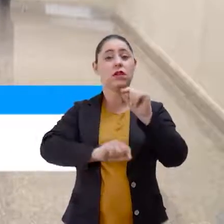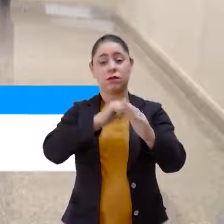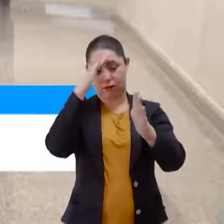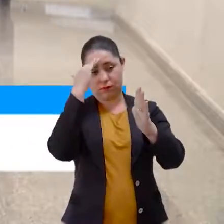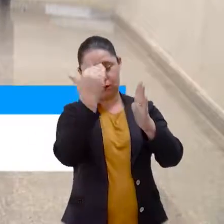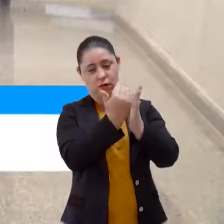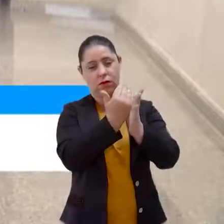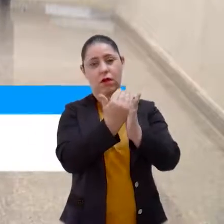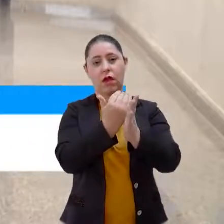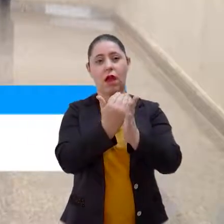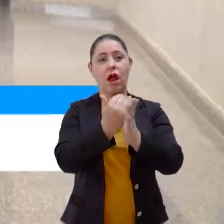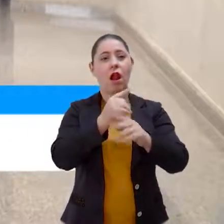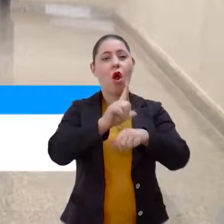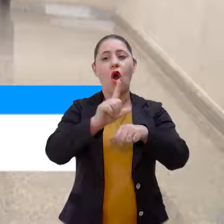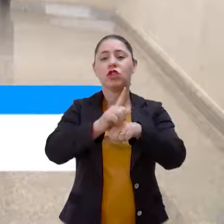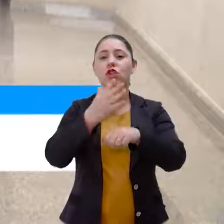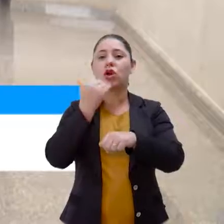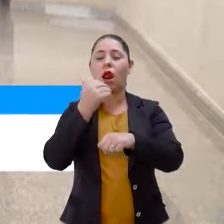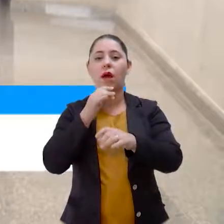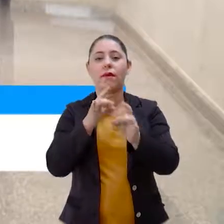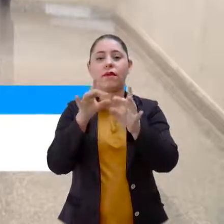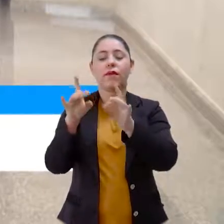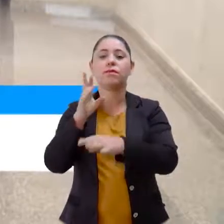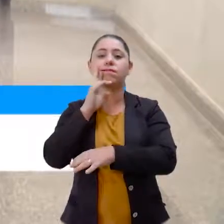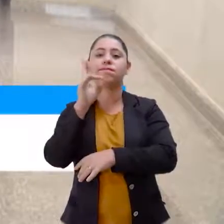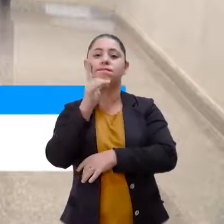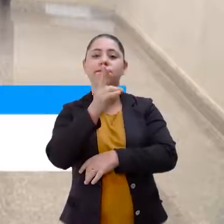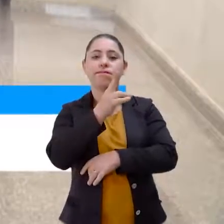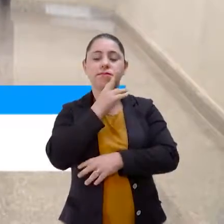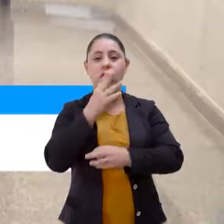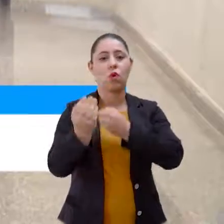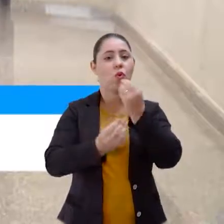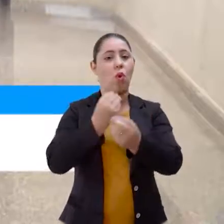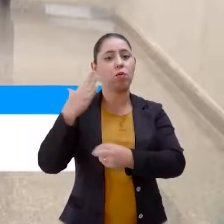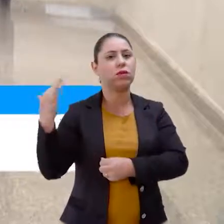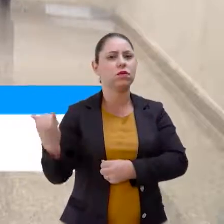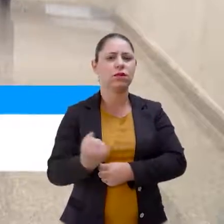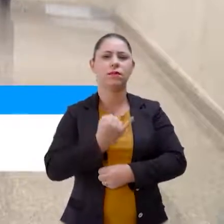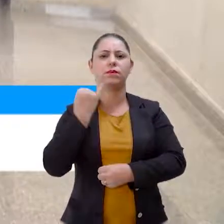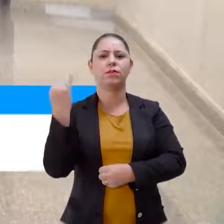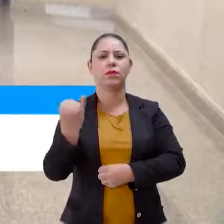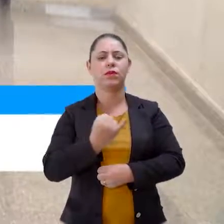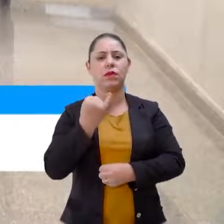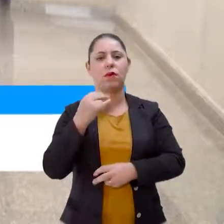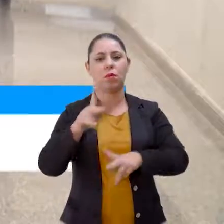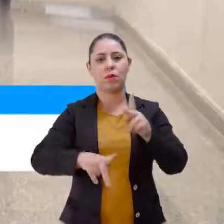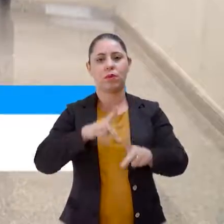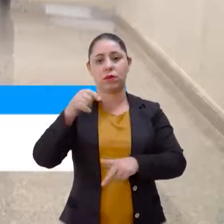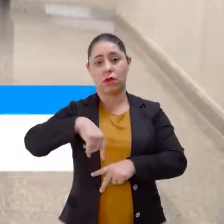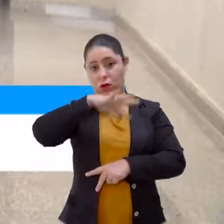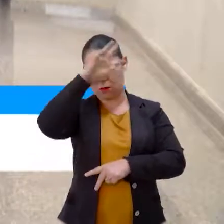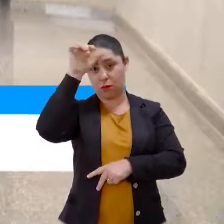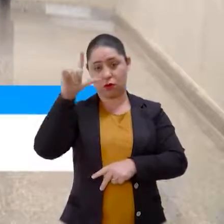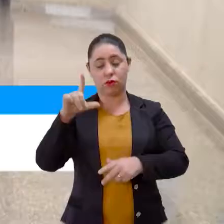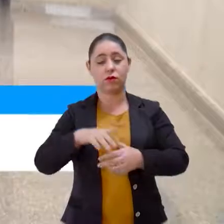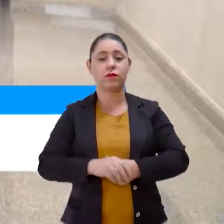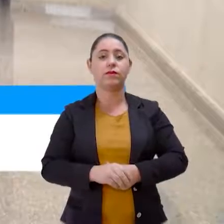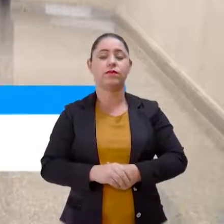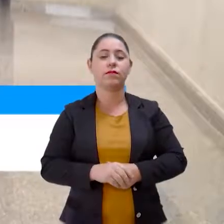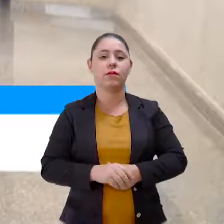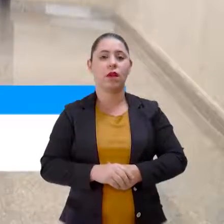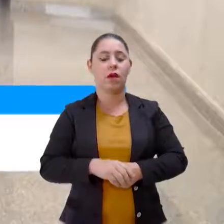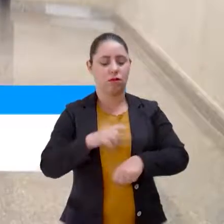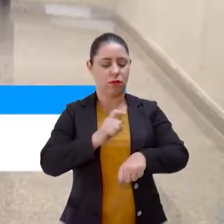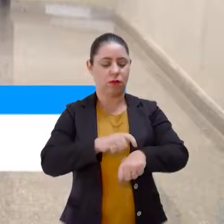que reconhece o comércio de alimentos realizados por restaurantes como essencial para a população de Mato Grosso do